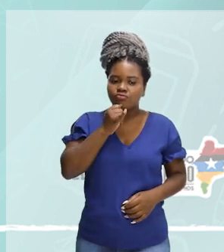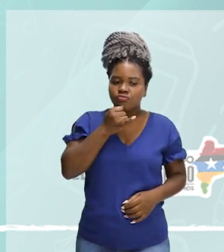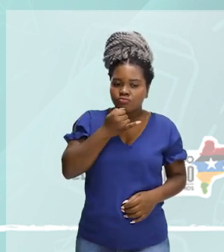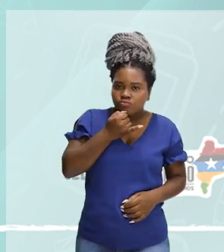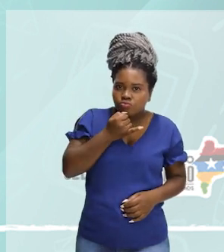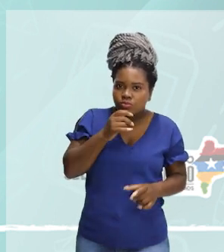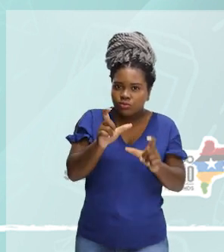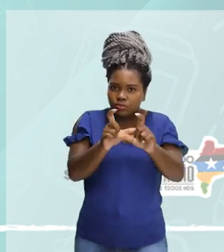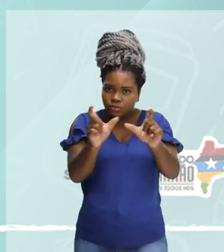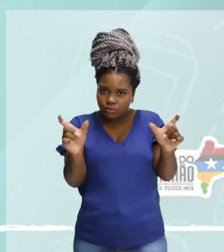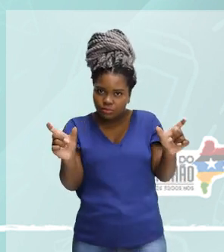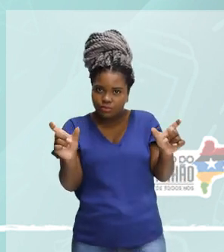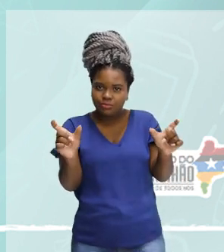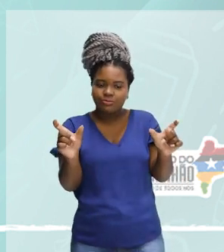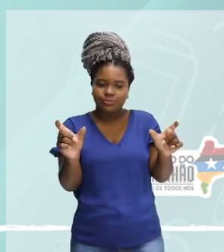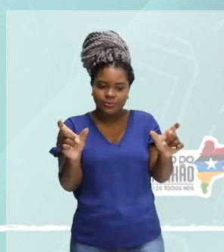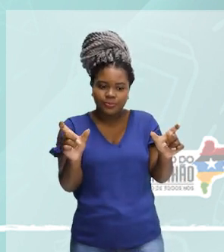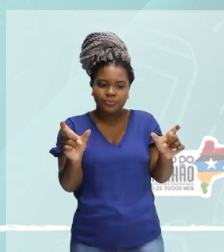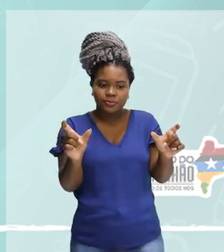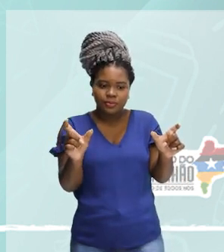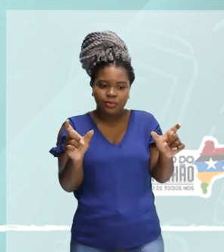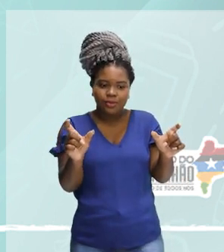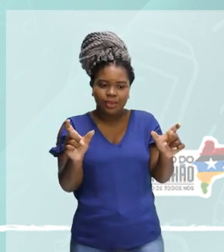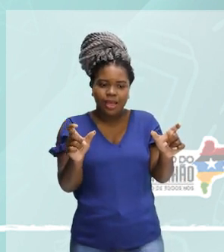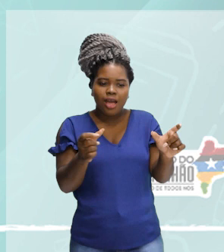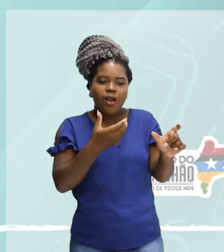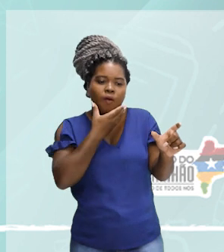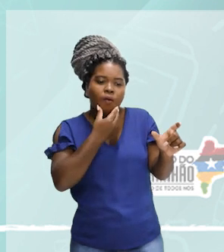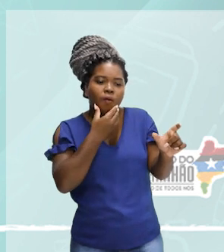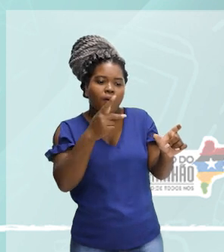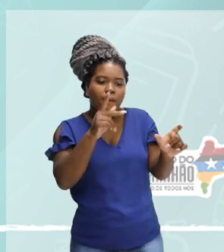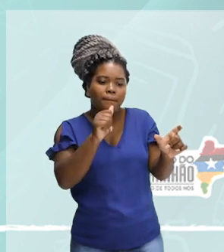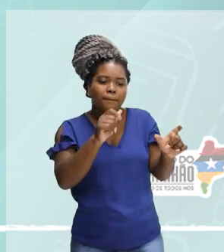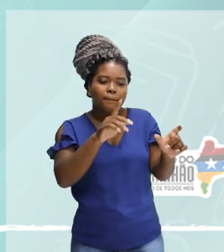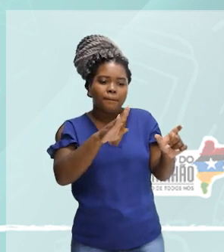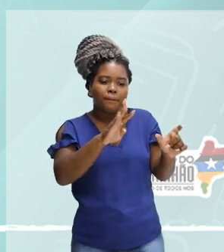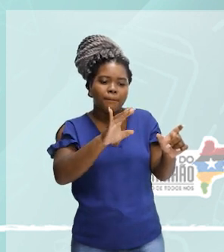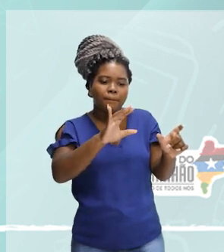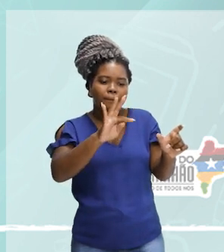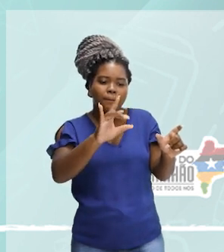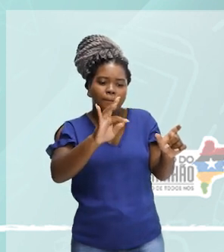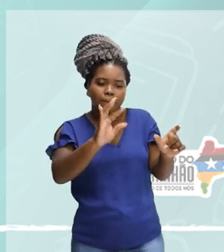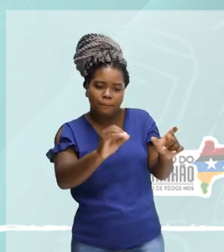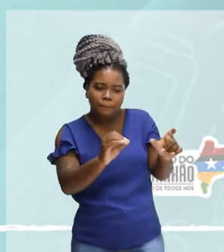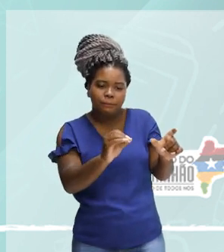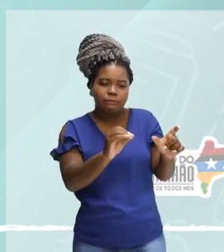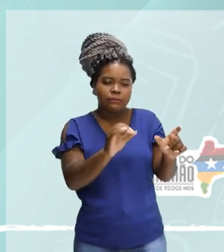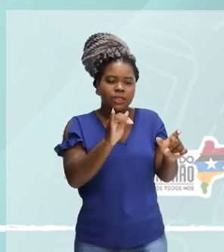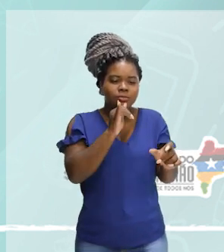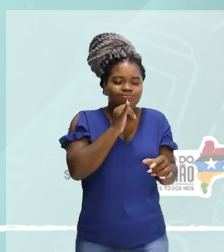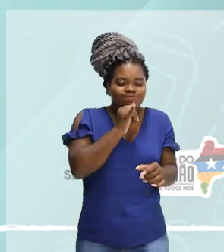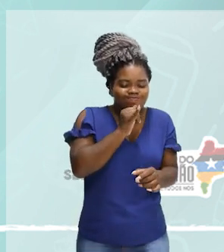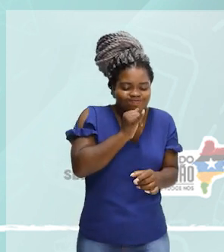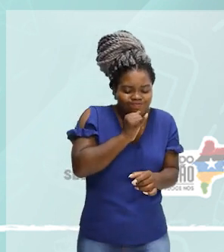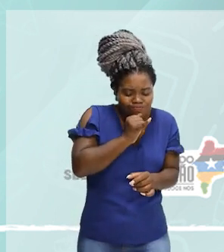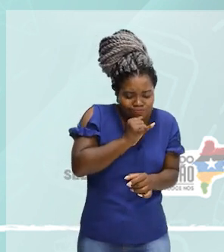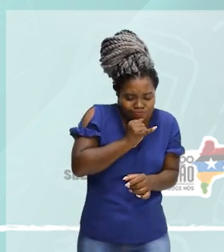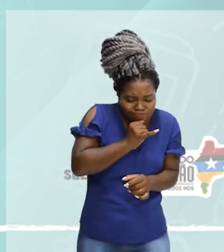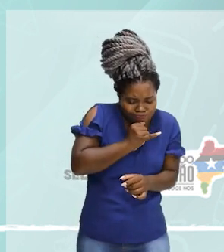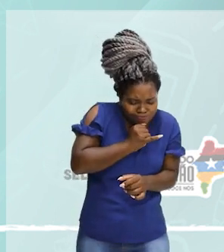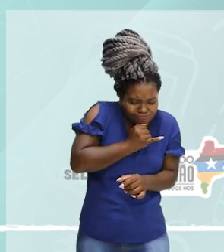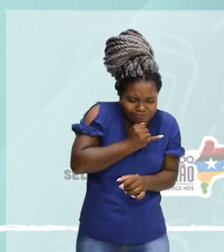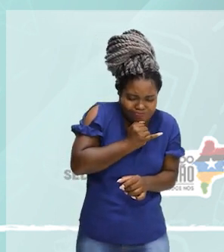está tristíssimo, muy triste. Então, Pablito está tristíssimo. Ou também eu posso